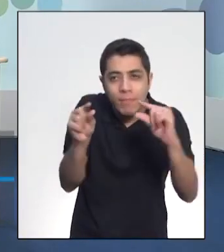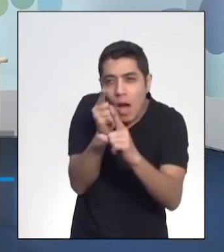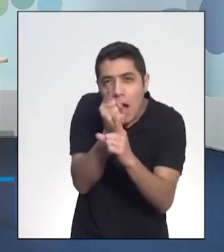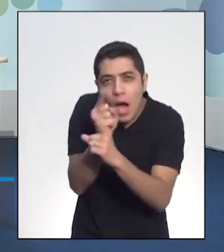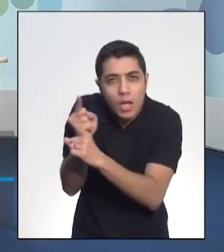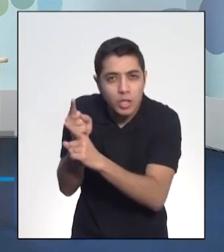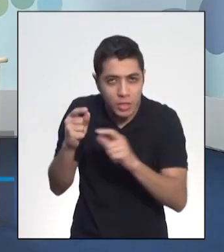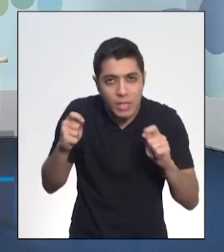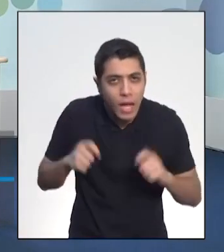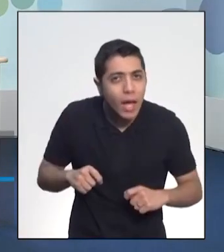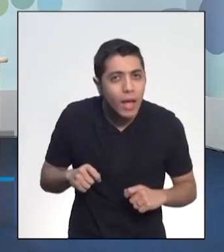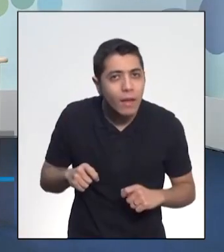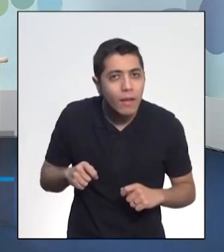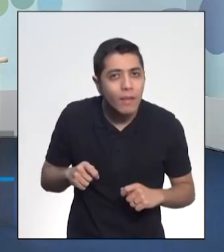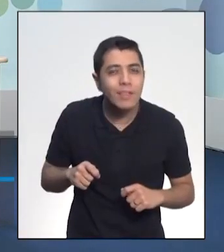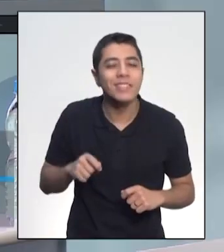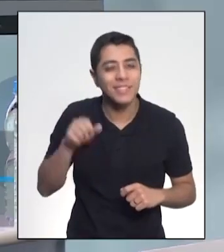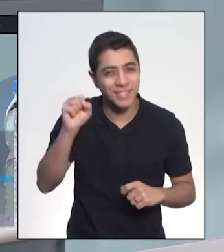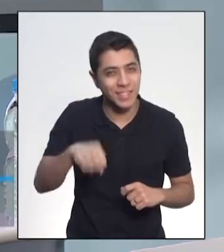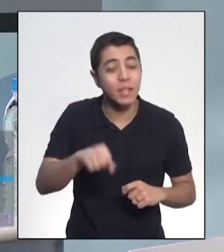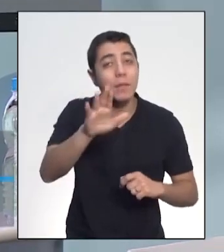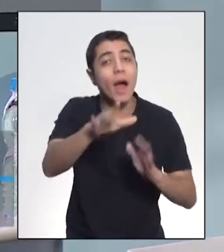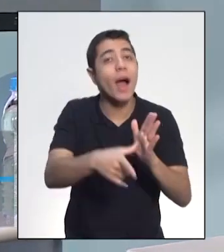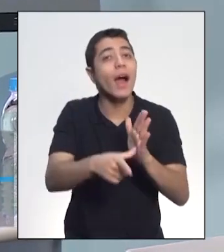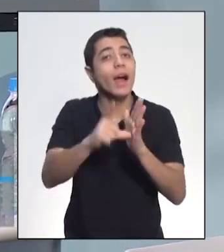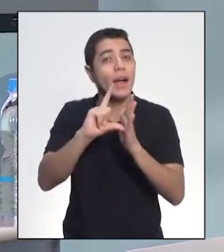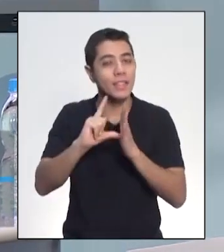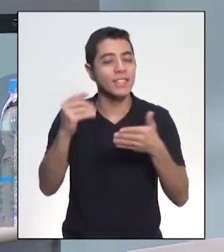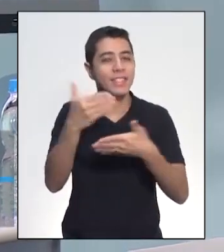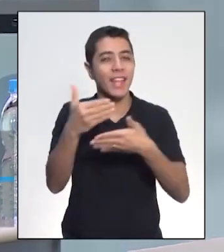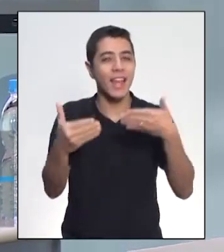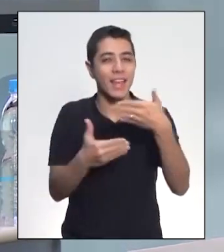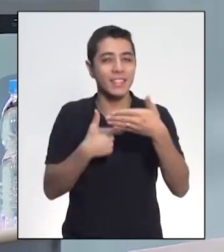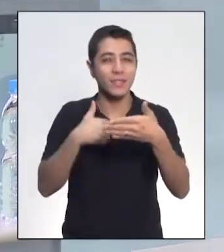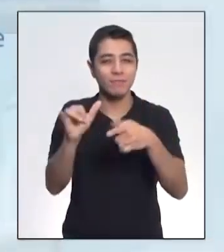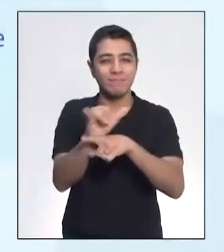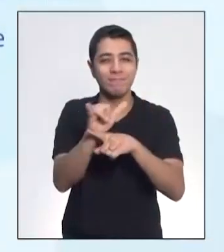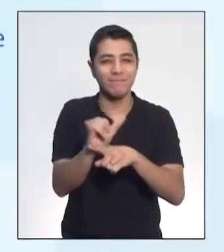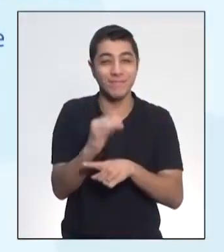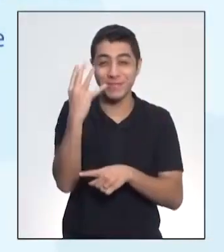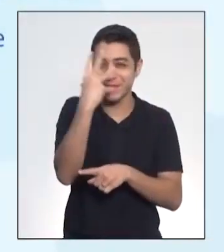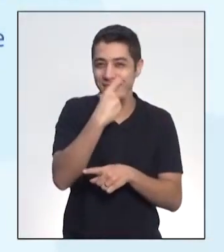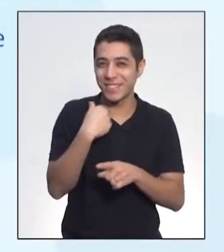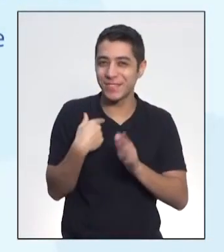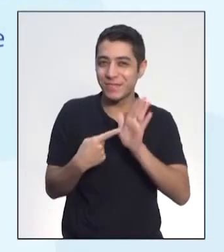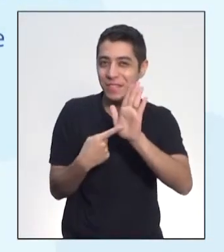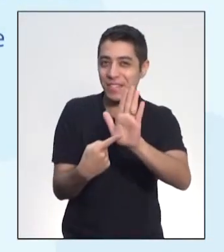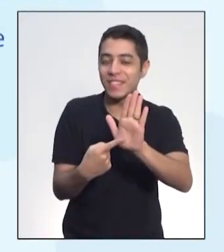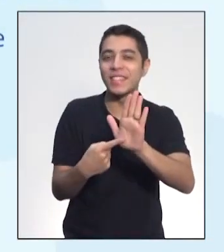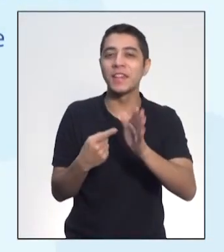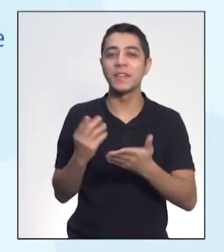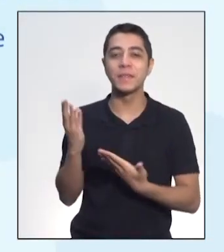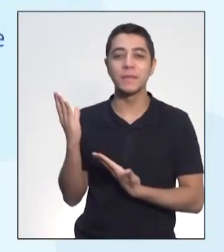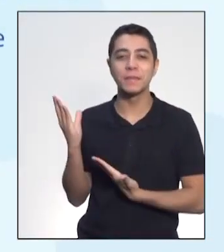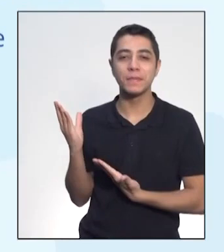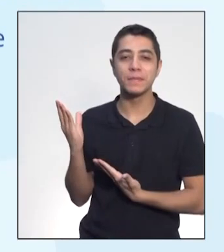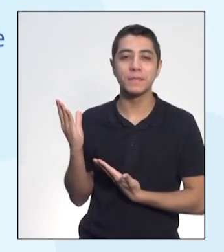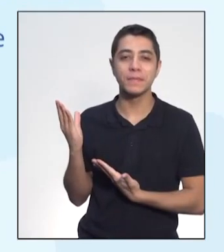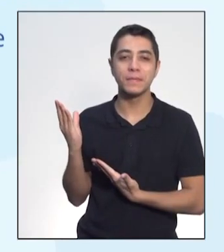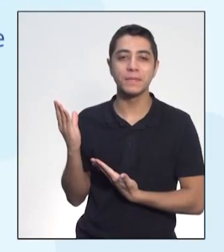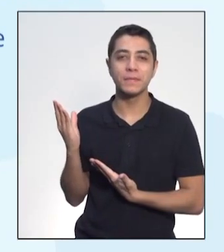mostrar a parte bonitinha, que eu fiz tão bonitinho o meu slide. Põe o slide para mim, por favor, depois eu vou para a lousa. Aí, o próximo.